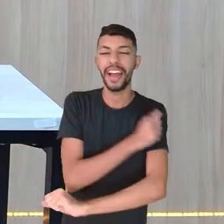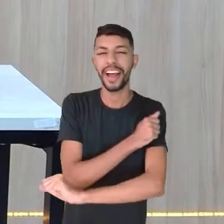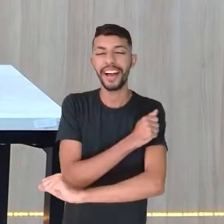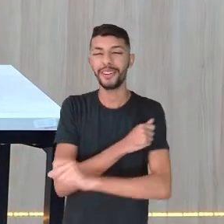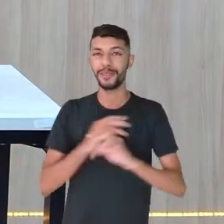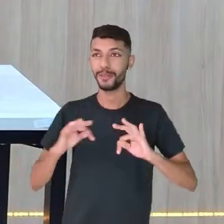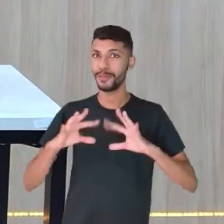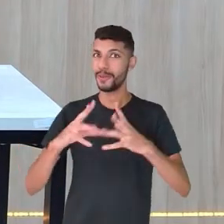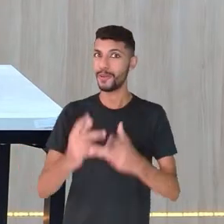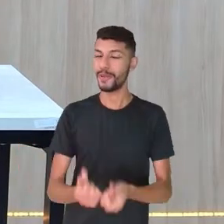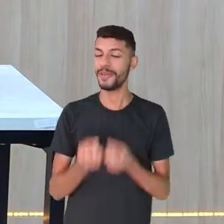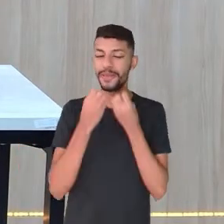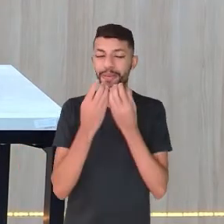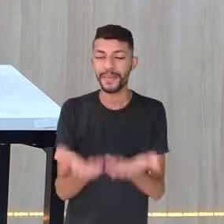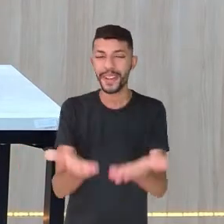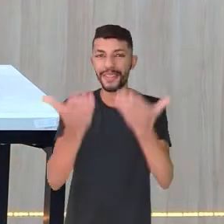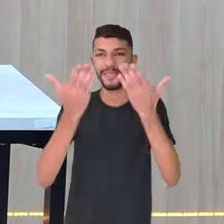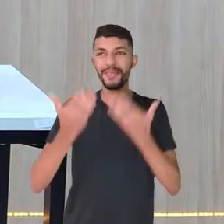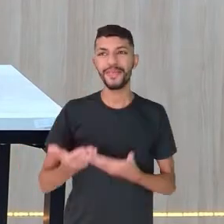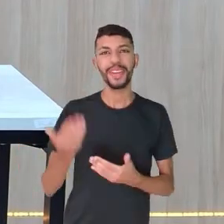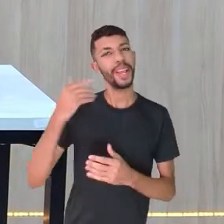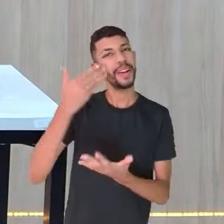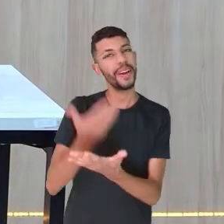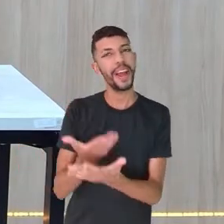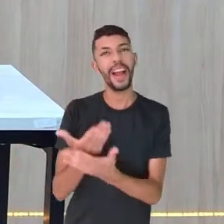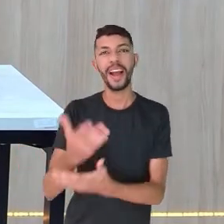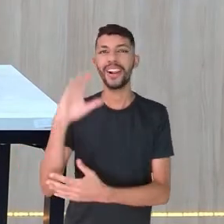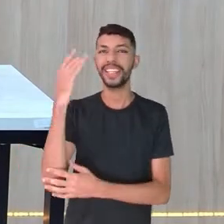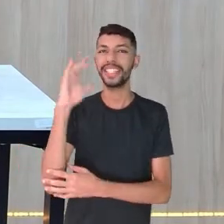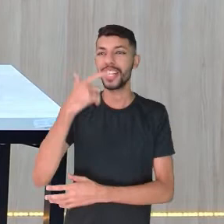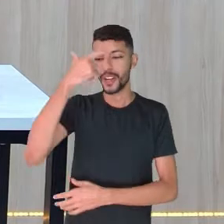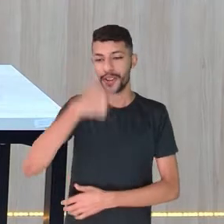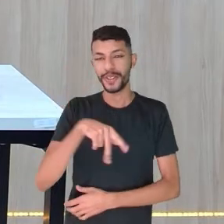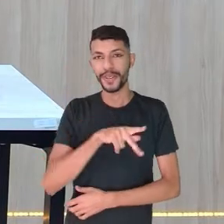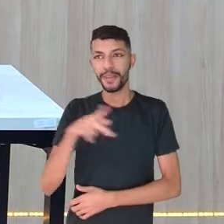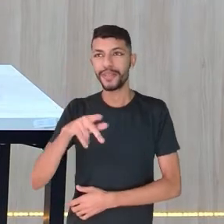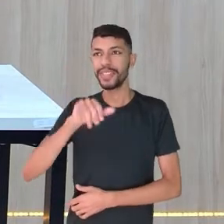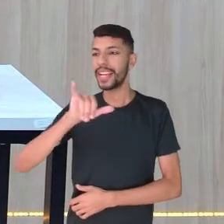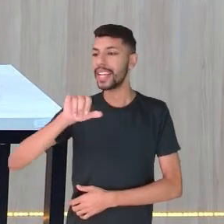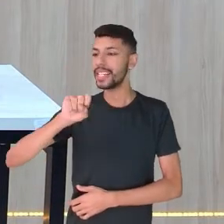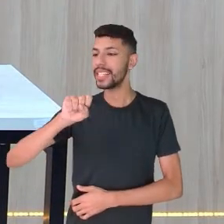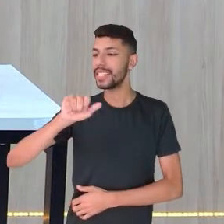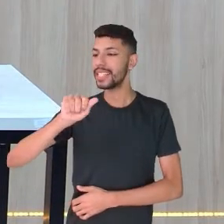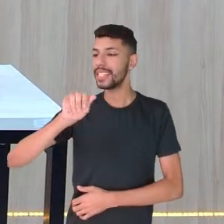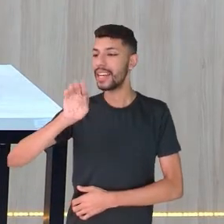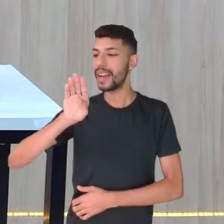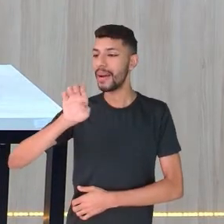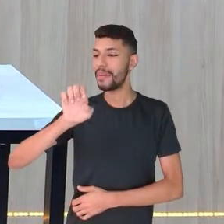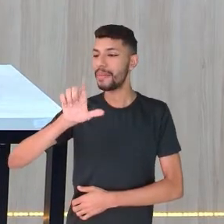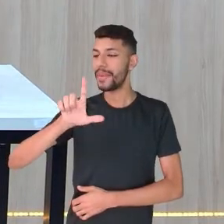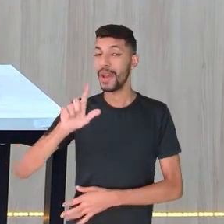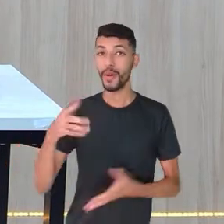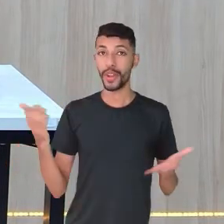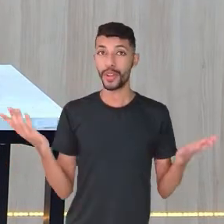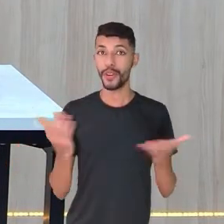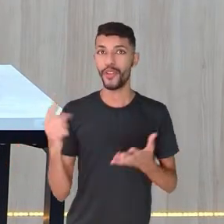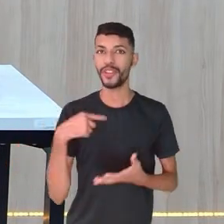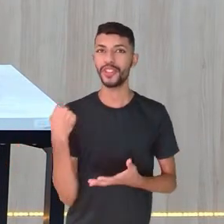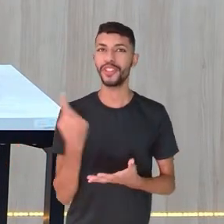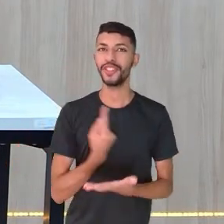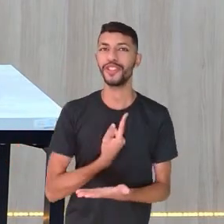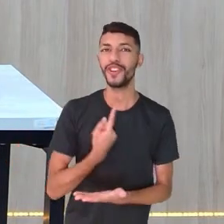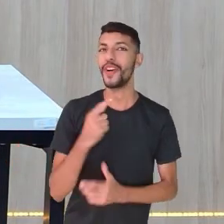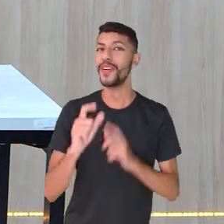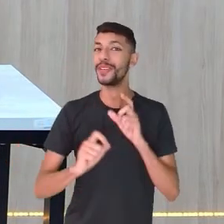e alunos, bem-vindos a mais uma aula de ciência. Eu sou a professora Isabel e hoje nós vamos viajar